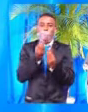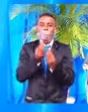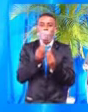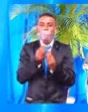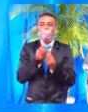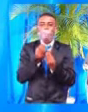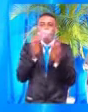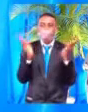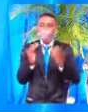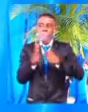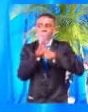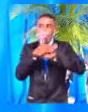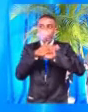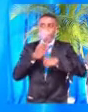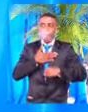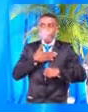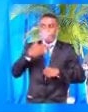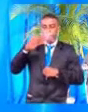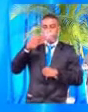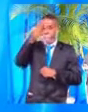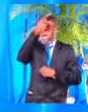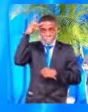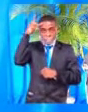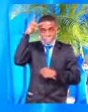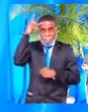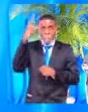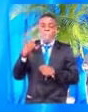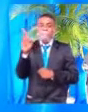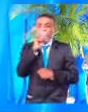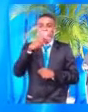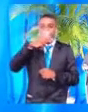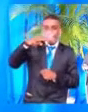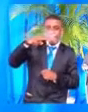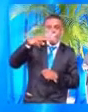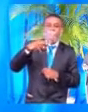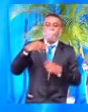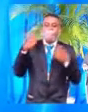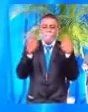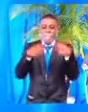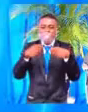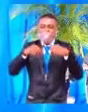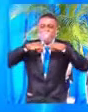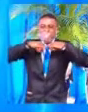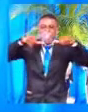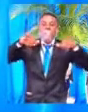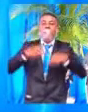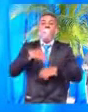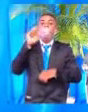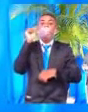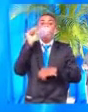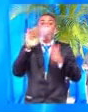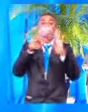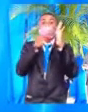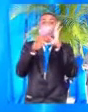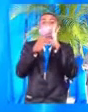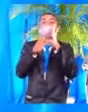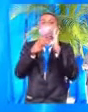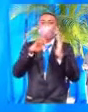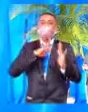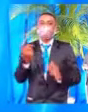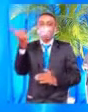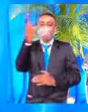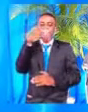da minha pessoa, eu não preparei discurso, porque eu prefiro falar exatamente daquilo que vem do